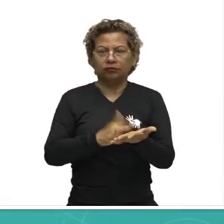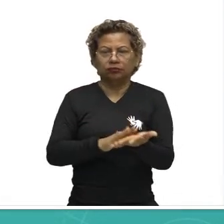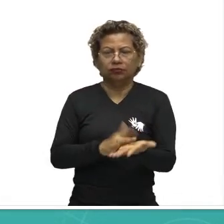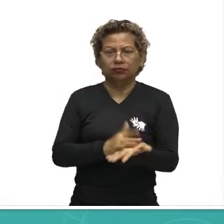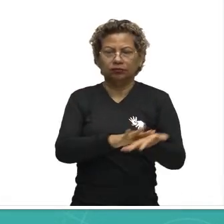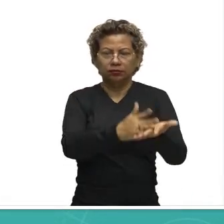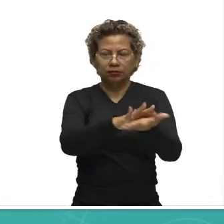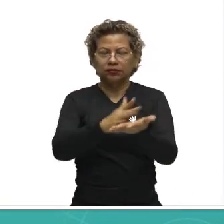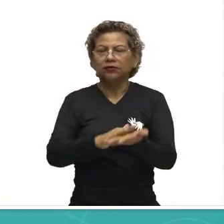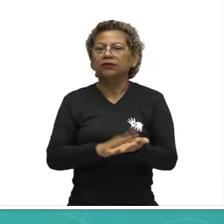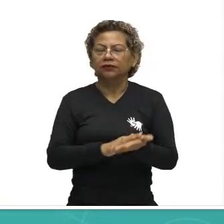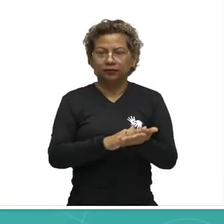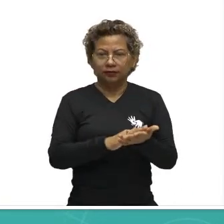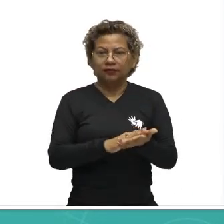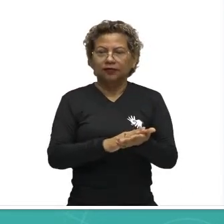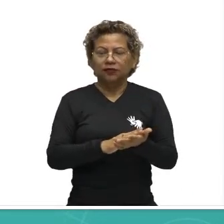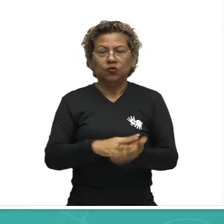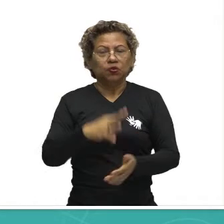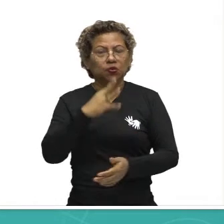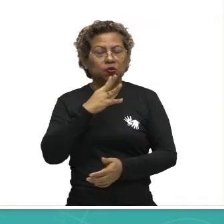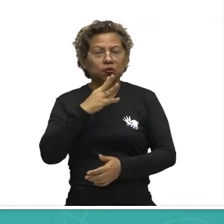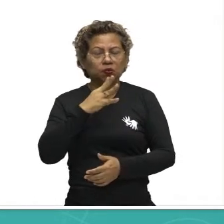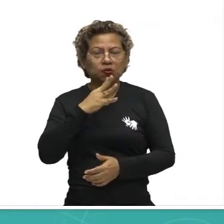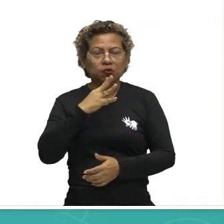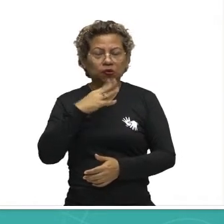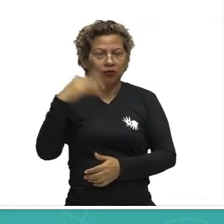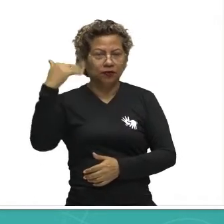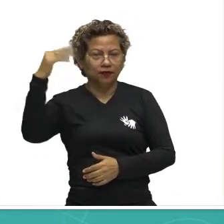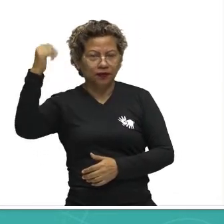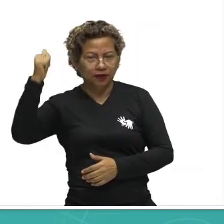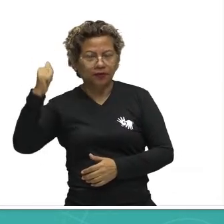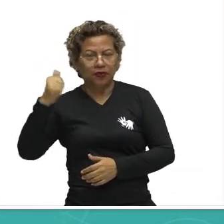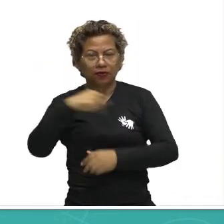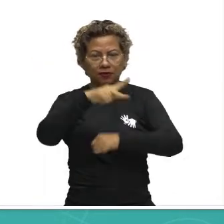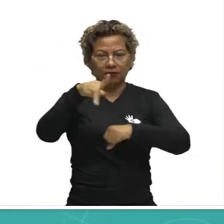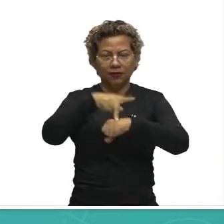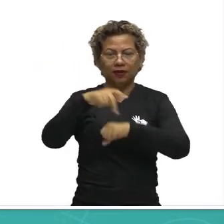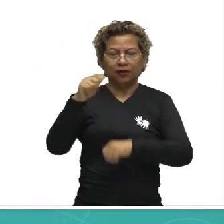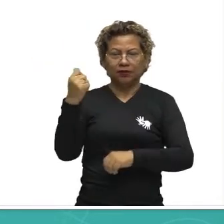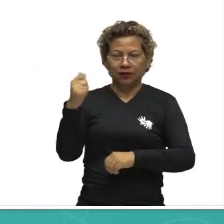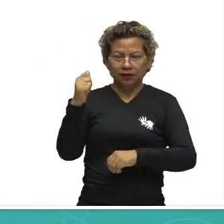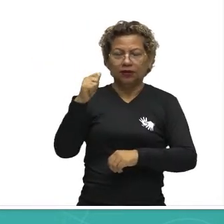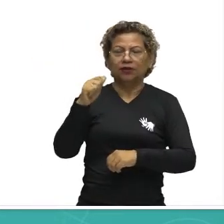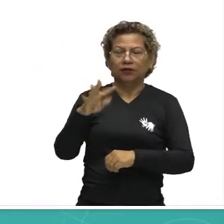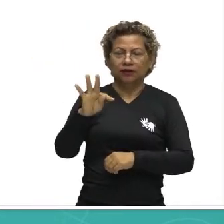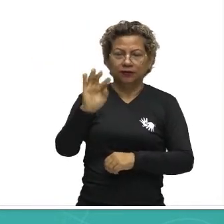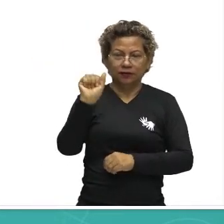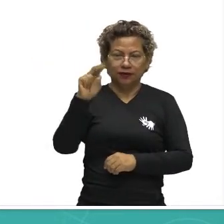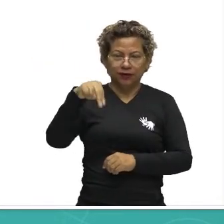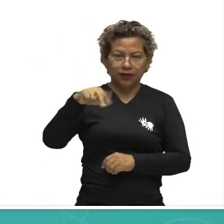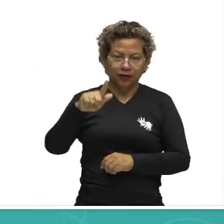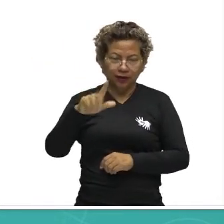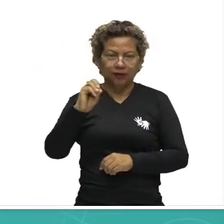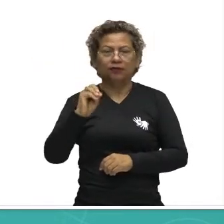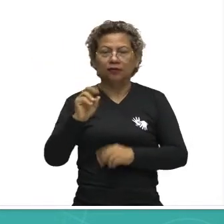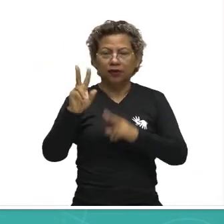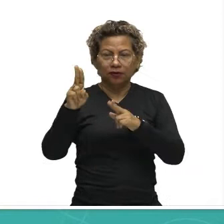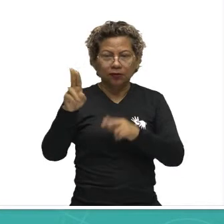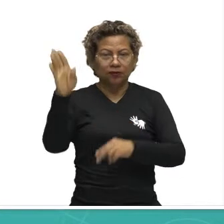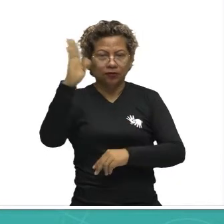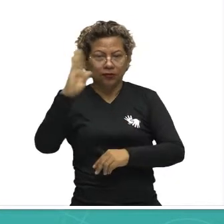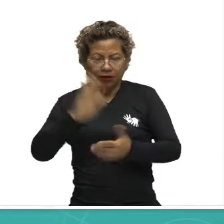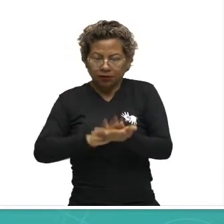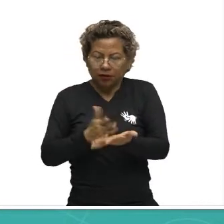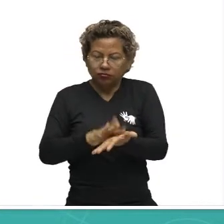um símbolo da Argentina. Então, o tango é considerado um símbolo da Argentina, tá?